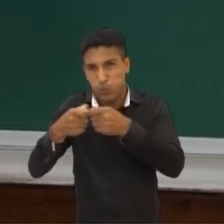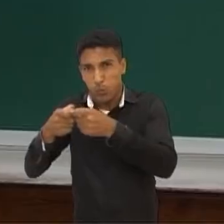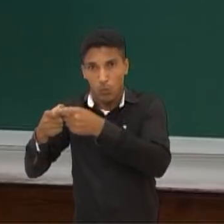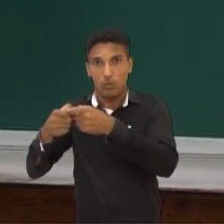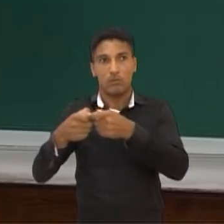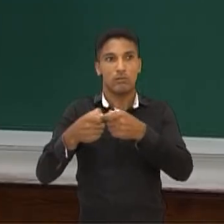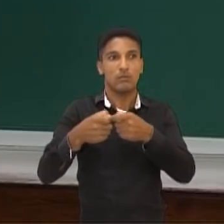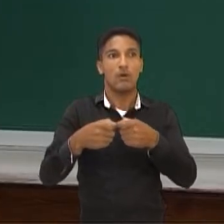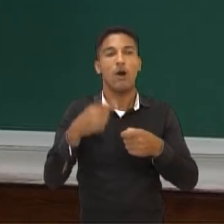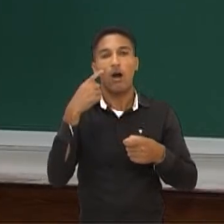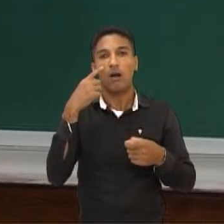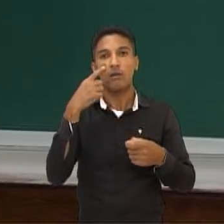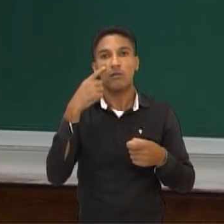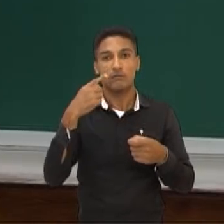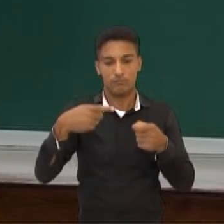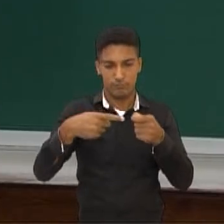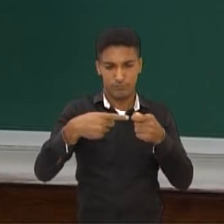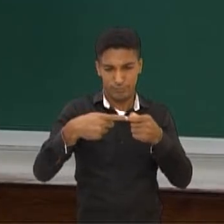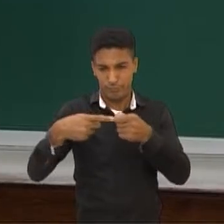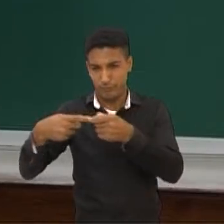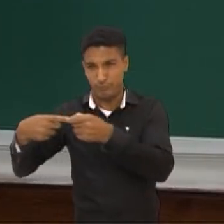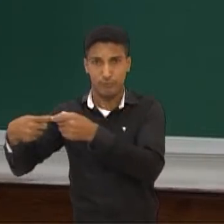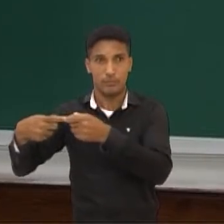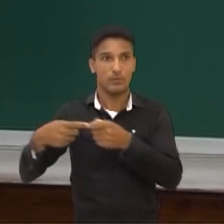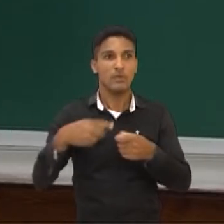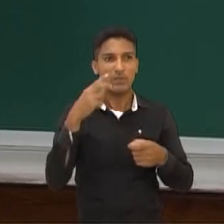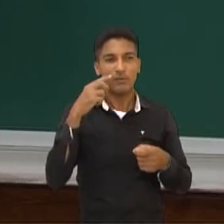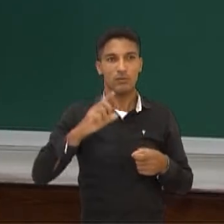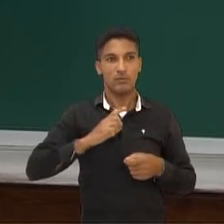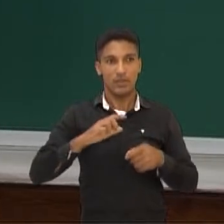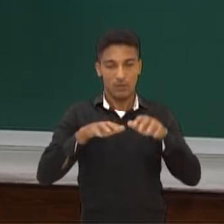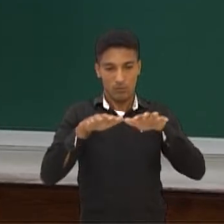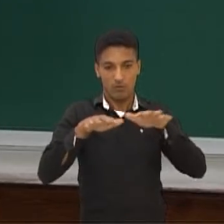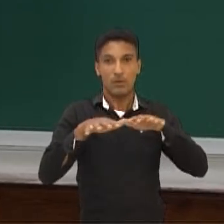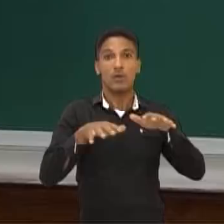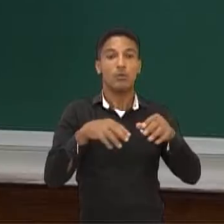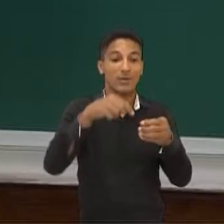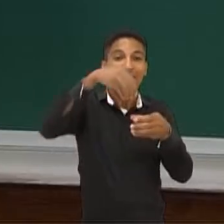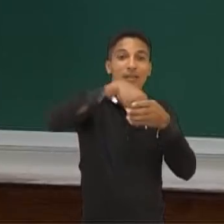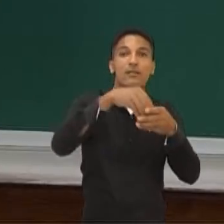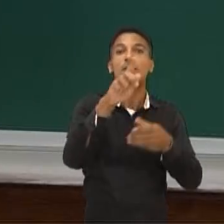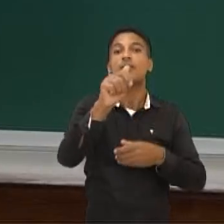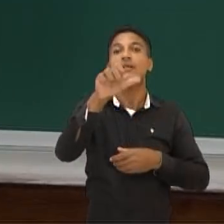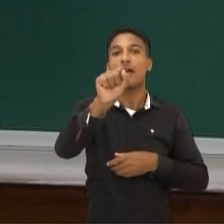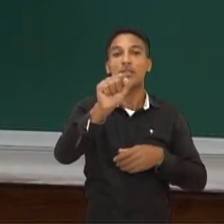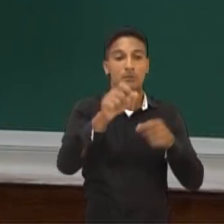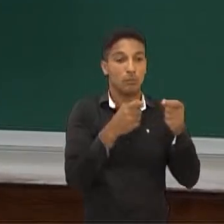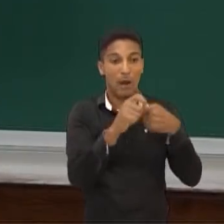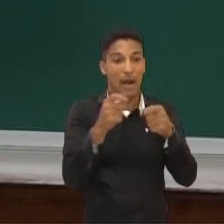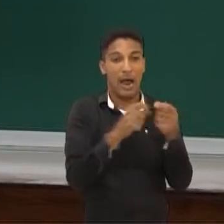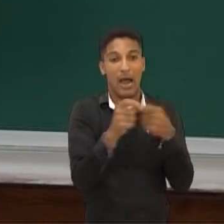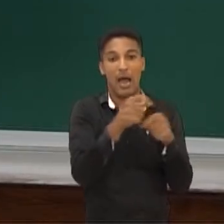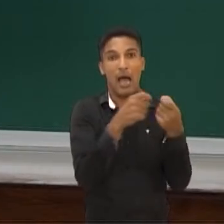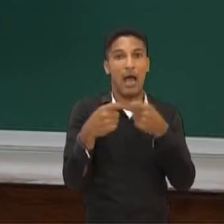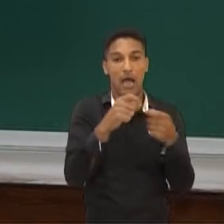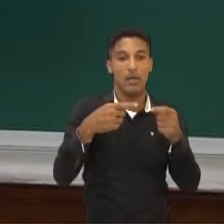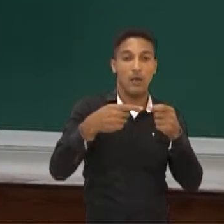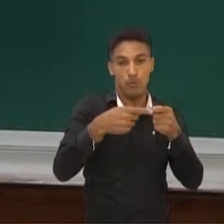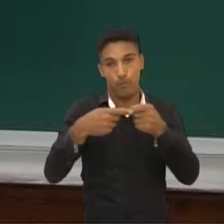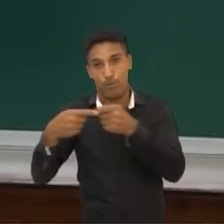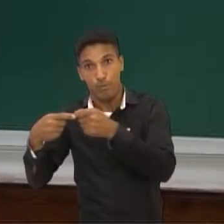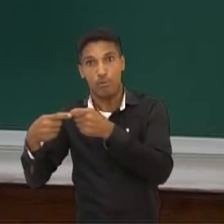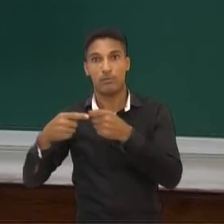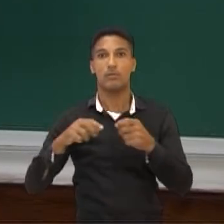você concorda que eu consigo ter um movimento só trabalhando com os gases? Galera, é através